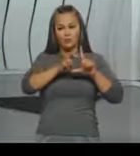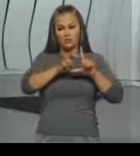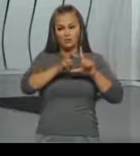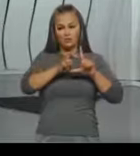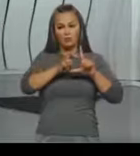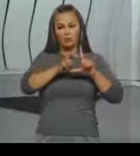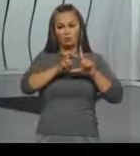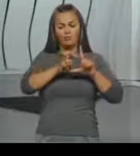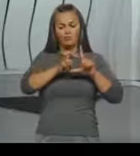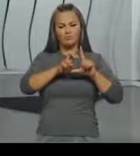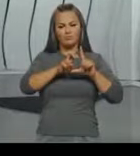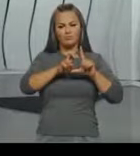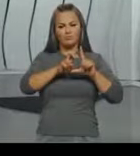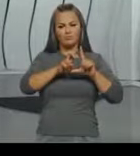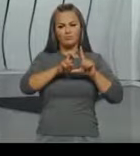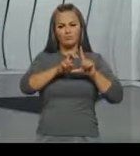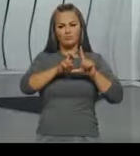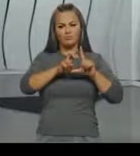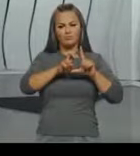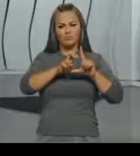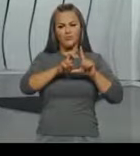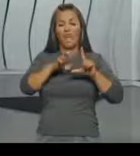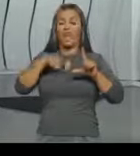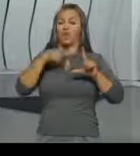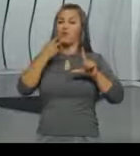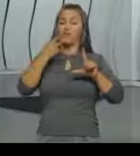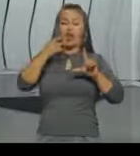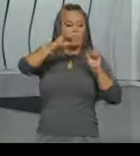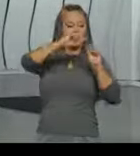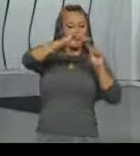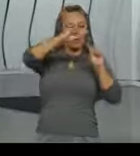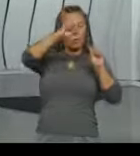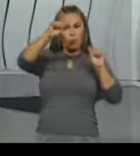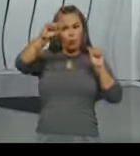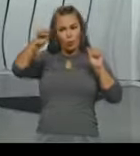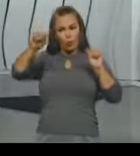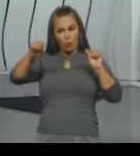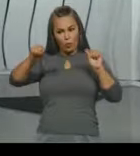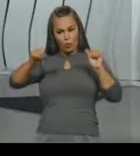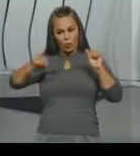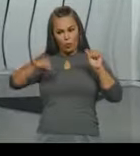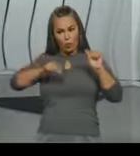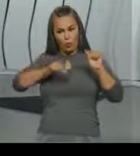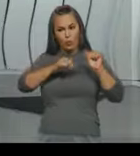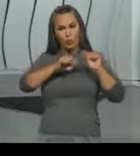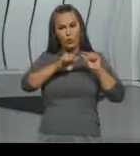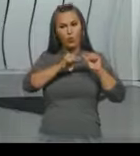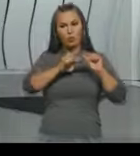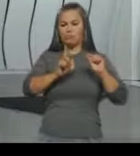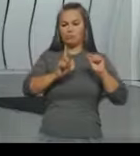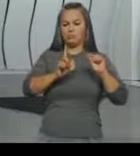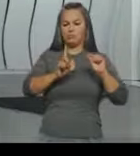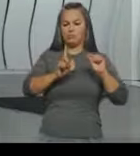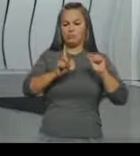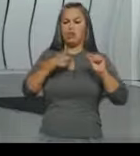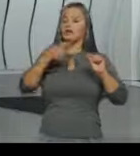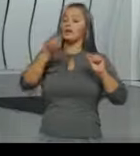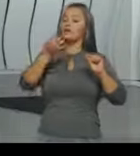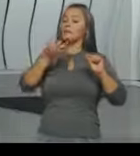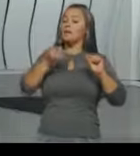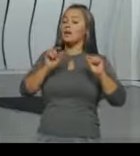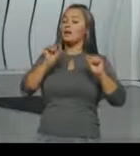é 45. Eu não estou falando da medida ou a distância desse arco, tá bom? Ou o tamanho desse arco.